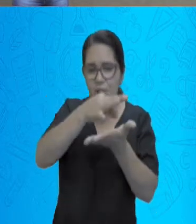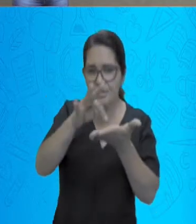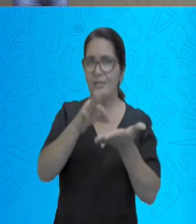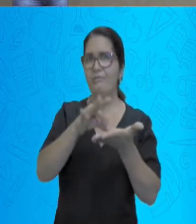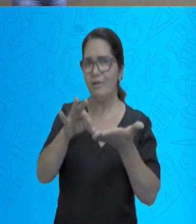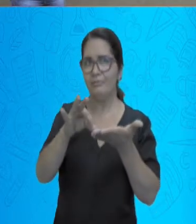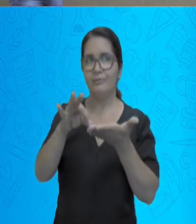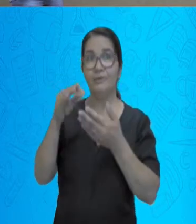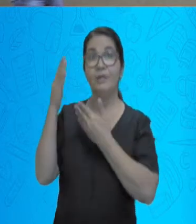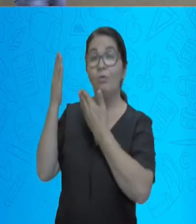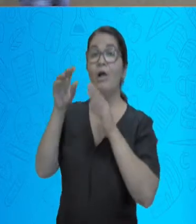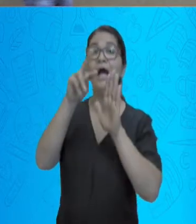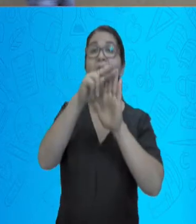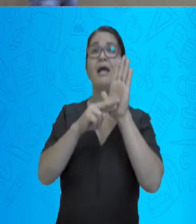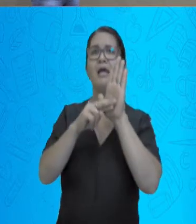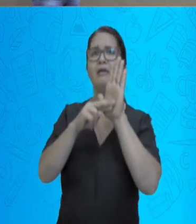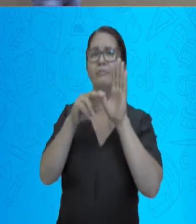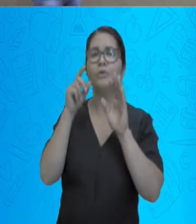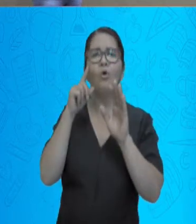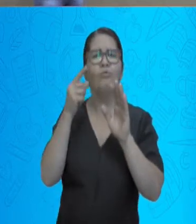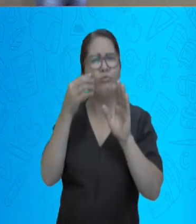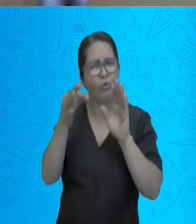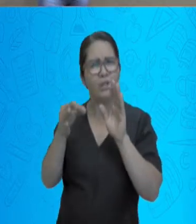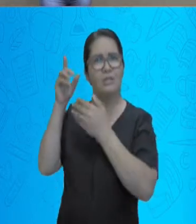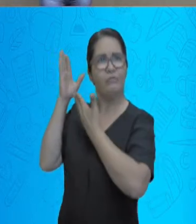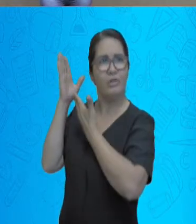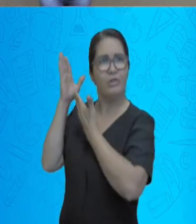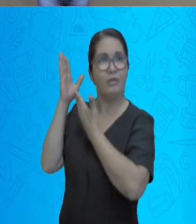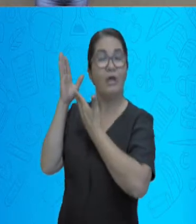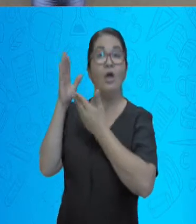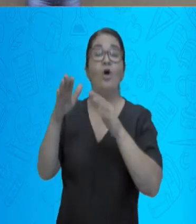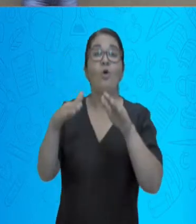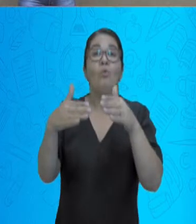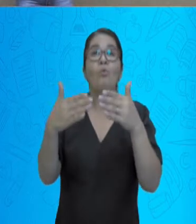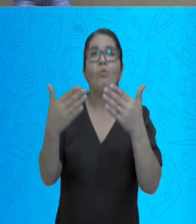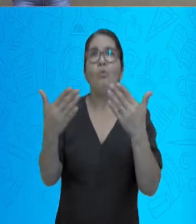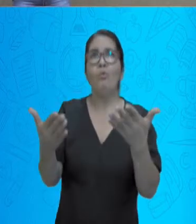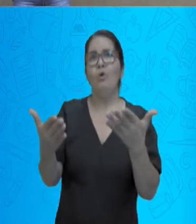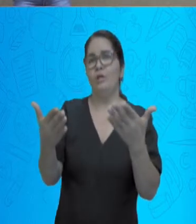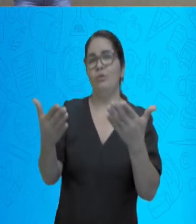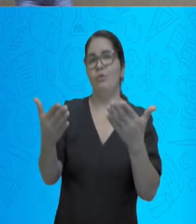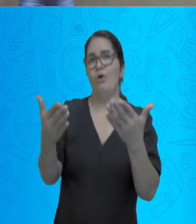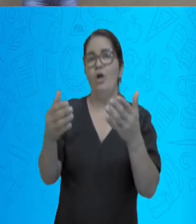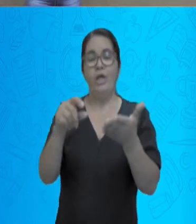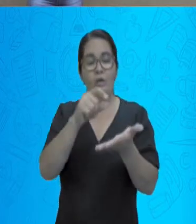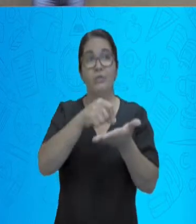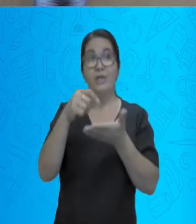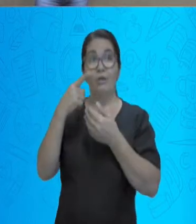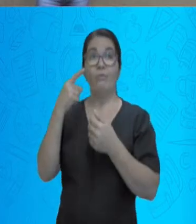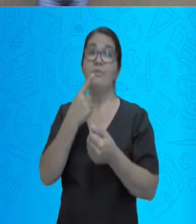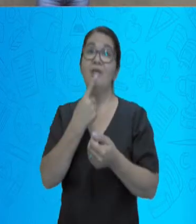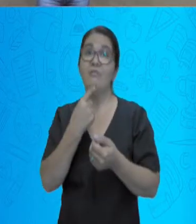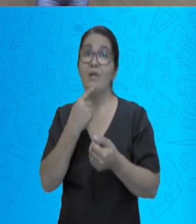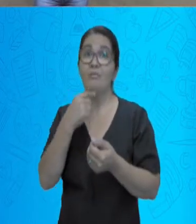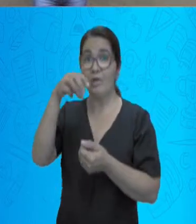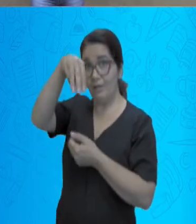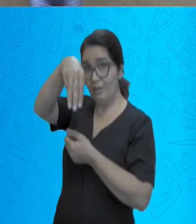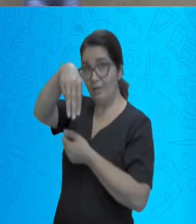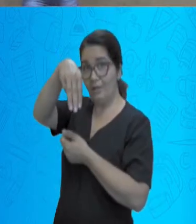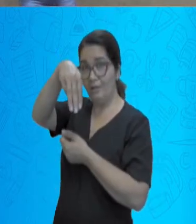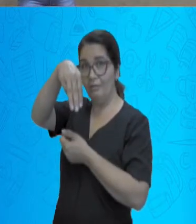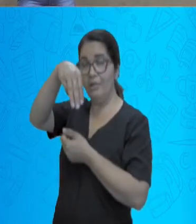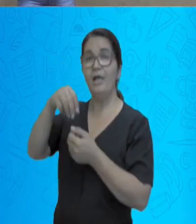que essa regra quer dizer. Quando eu tenho uma letra, ou a letra M ou a letra N, antes